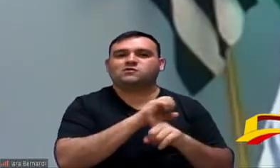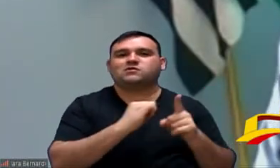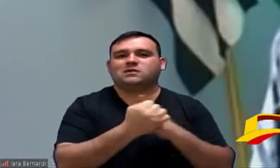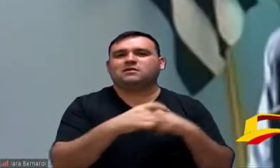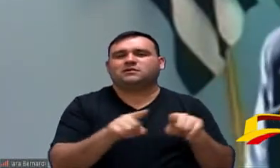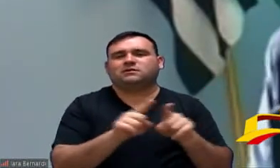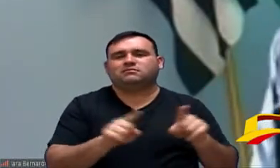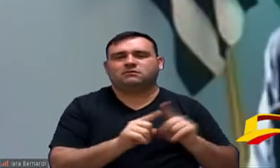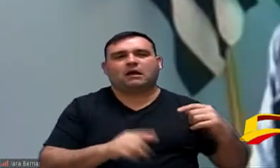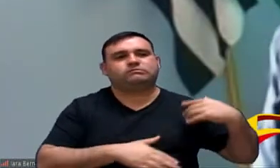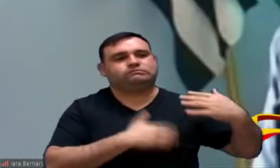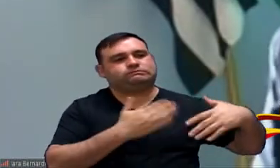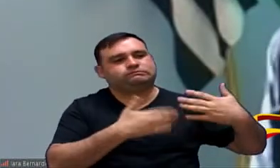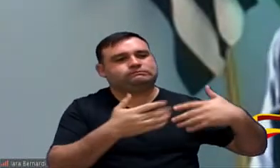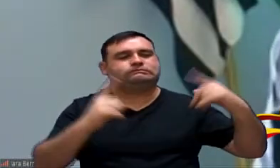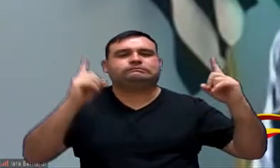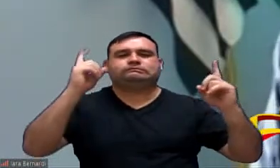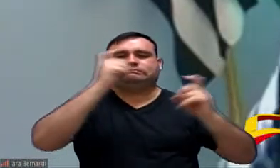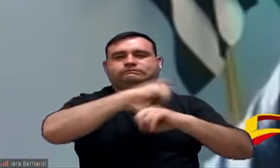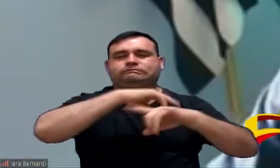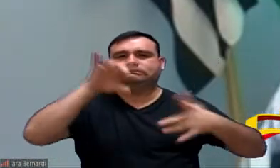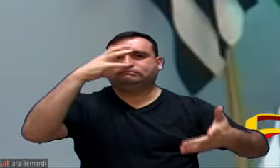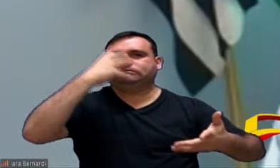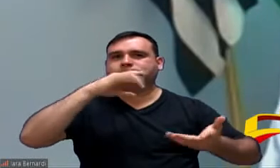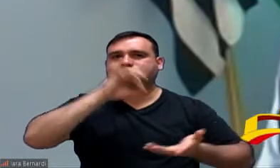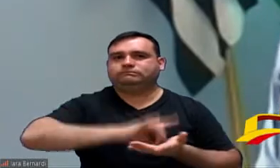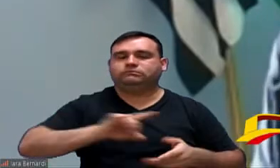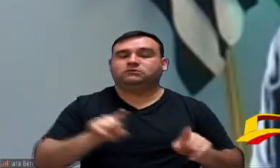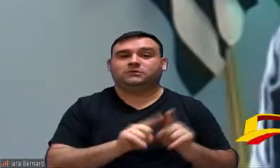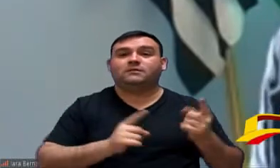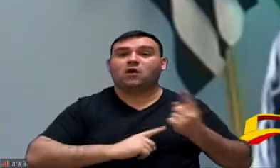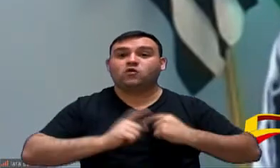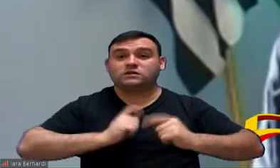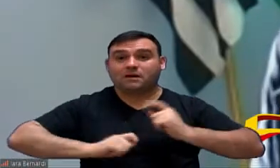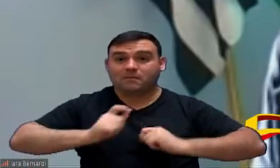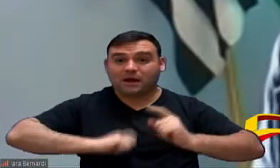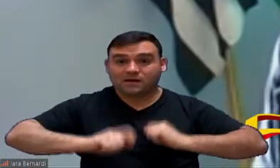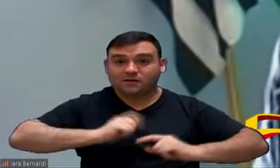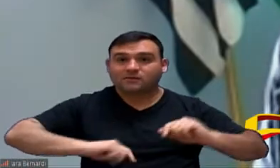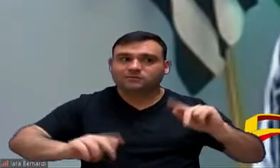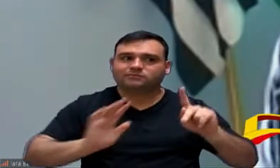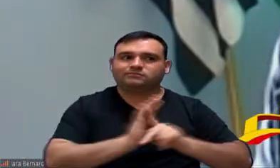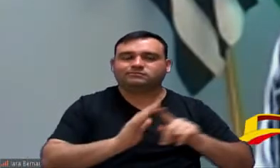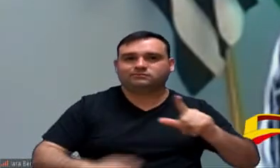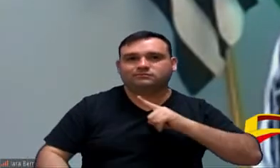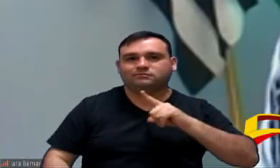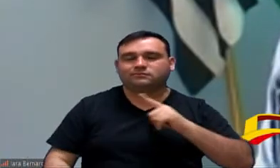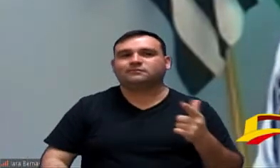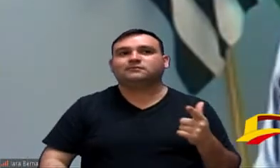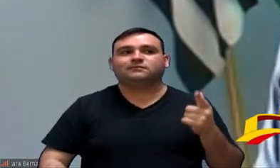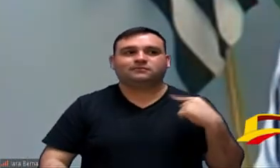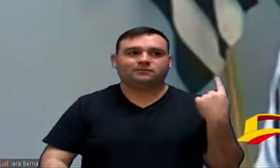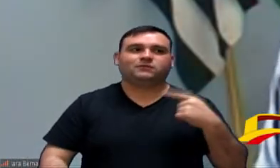aí por dificuldades seríssimas. O orçamento que nós temos... e votando nesta casa,